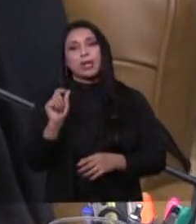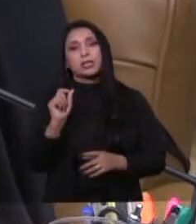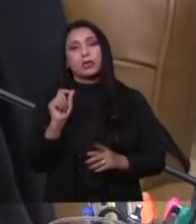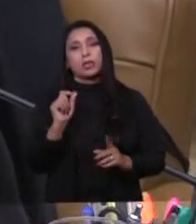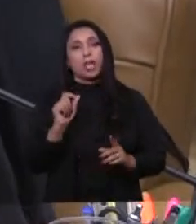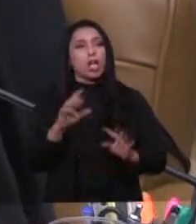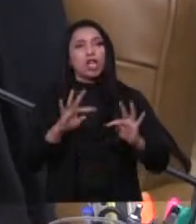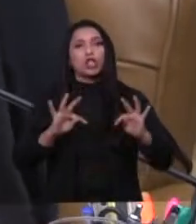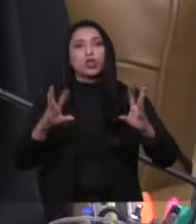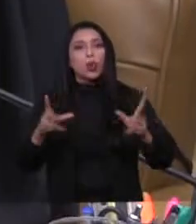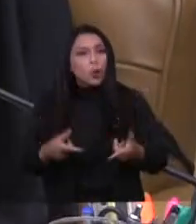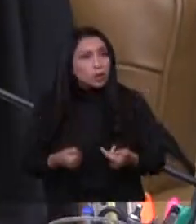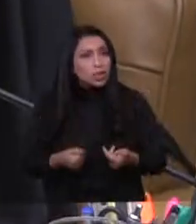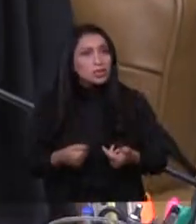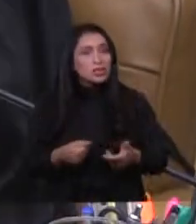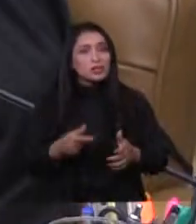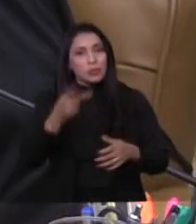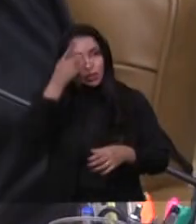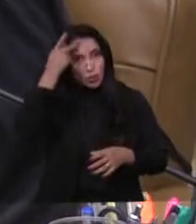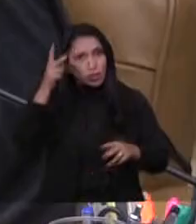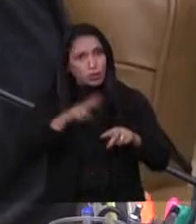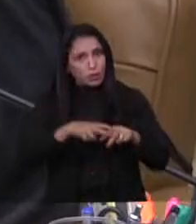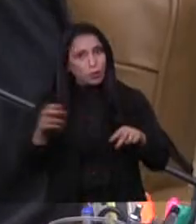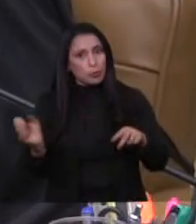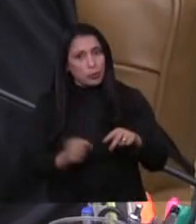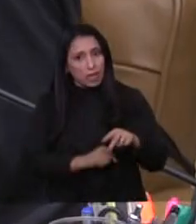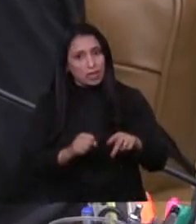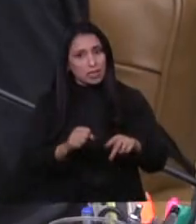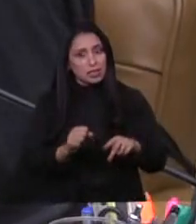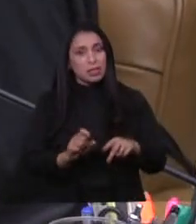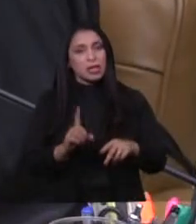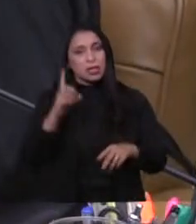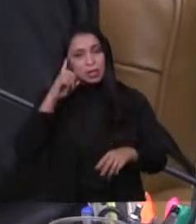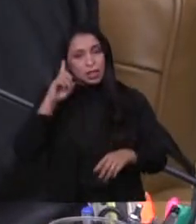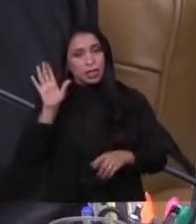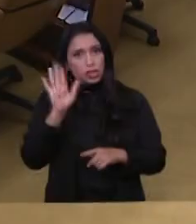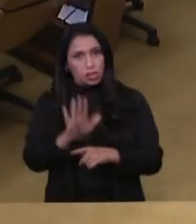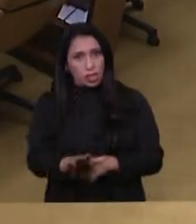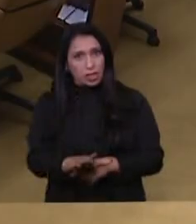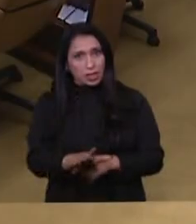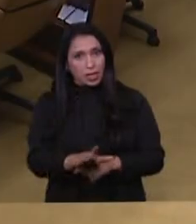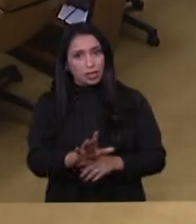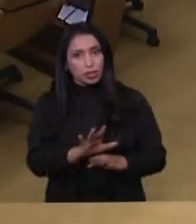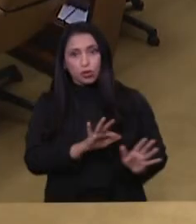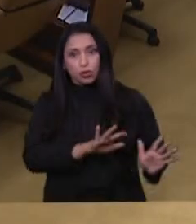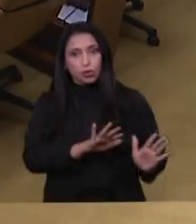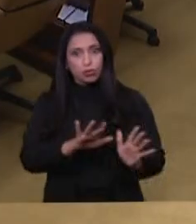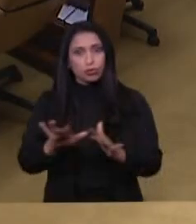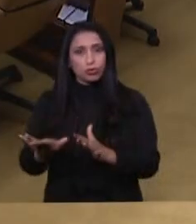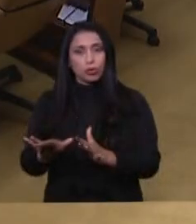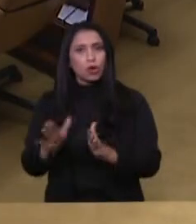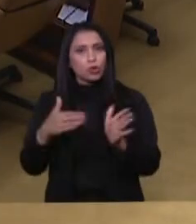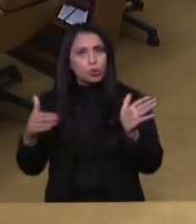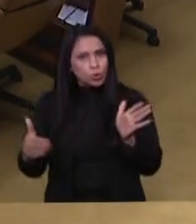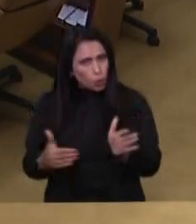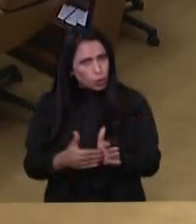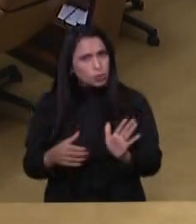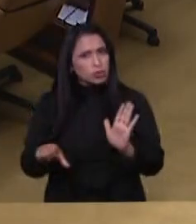de todas as pessoas que acabaram presas naquela tarde. Nesse ponto... Ministro, pausa, fala e bebe